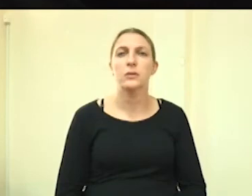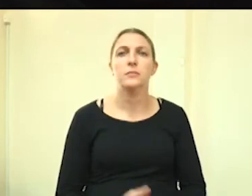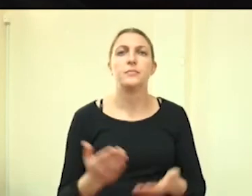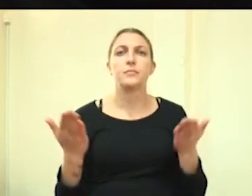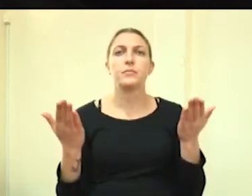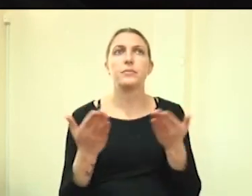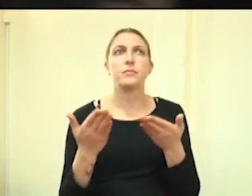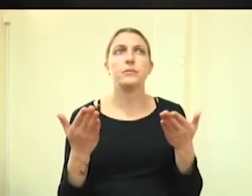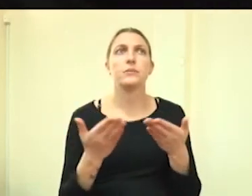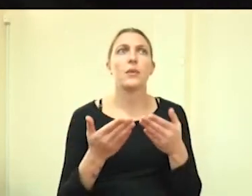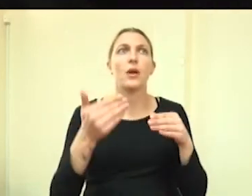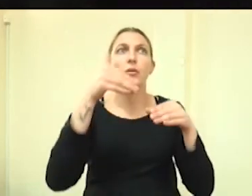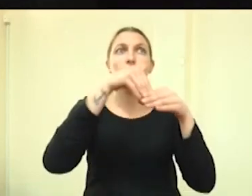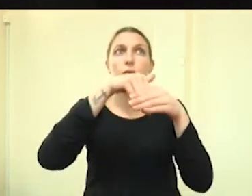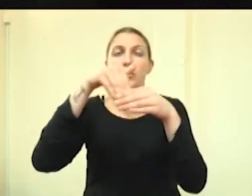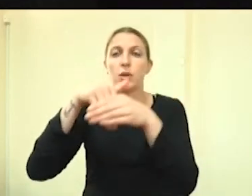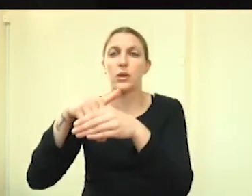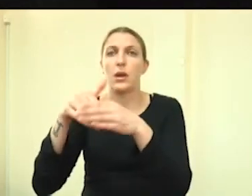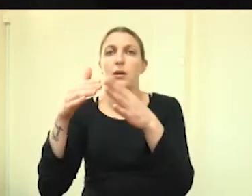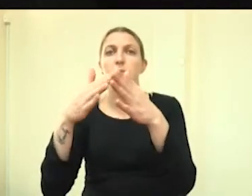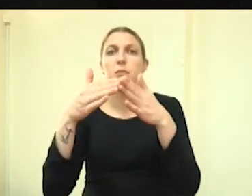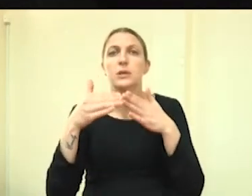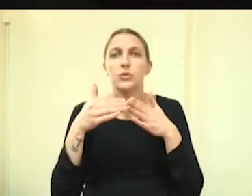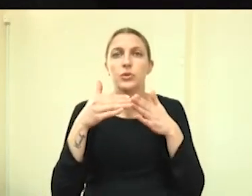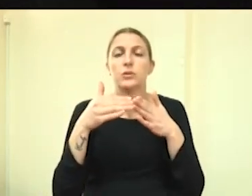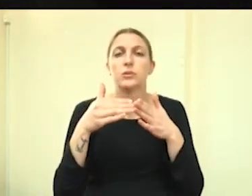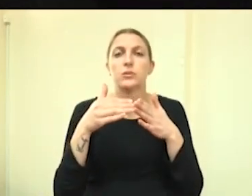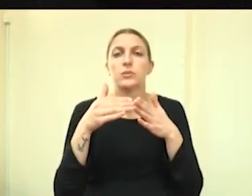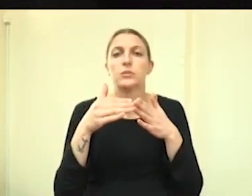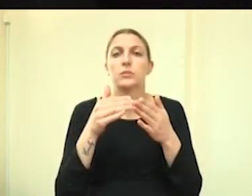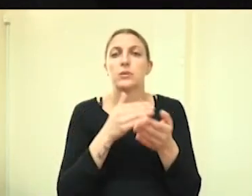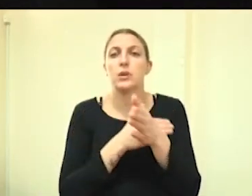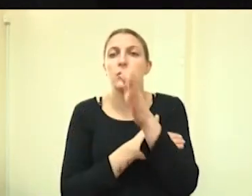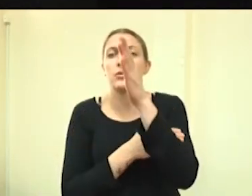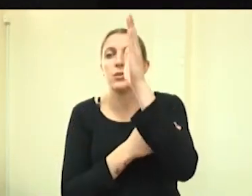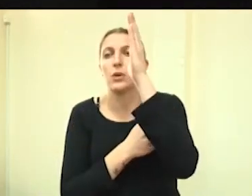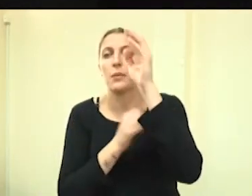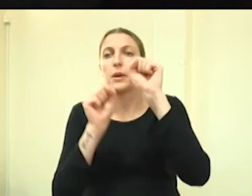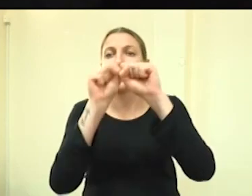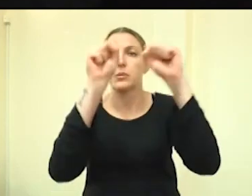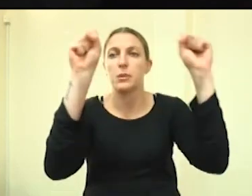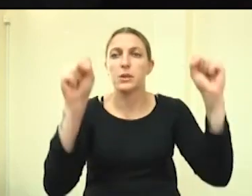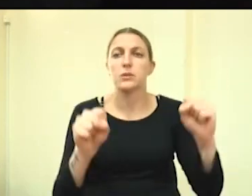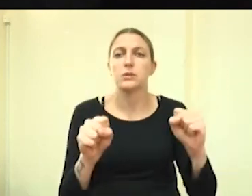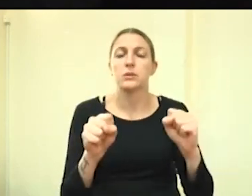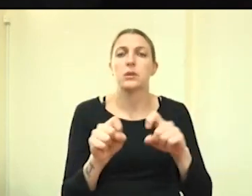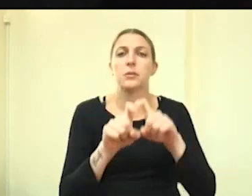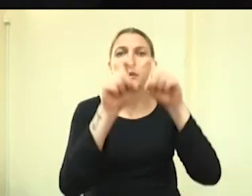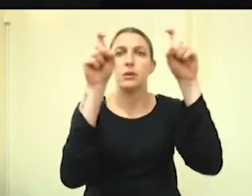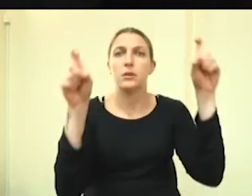agora votar as solicitações de deslocamento, também pelo sistema eletrônico.